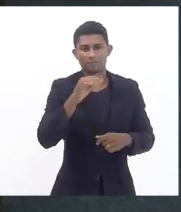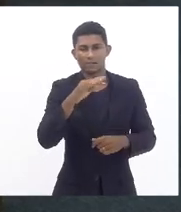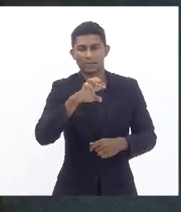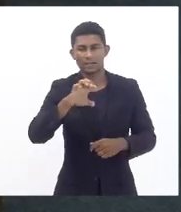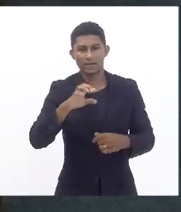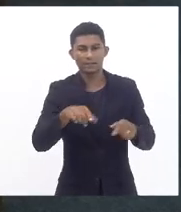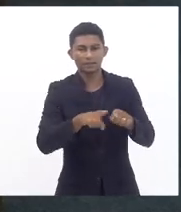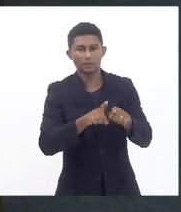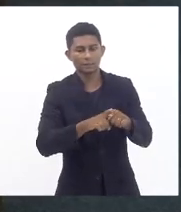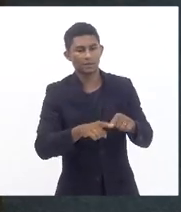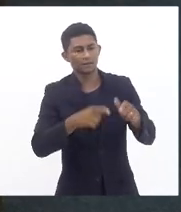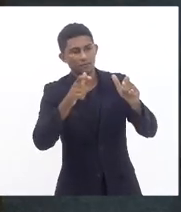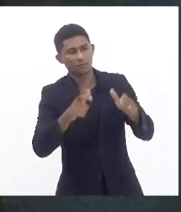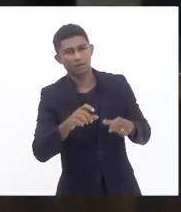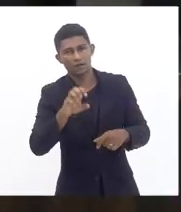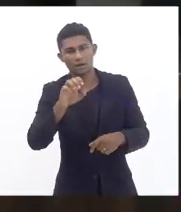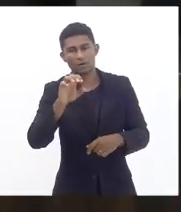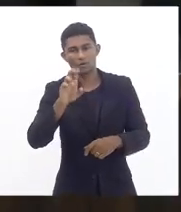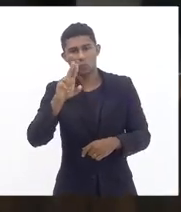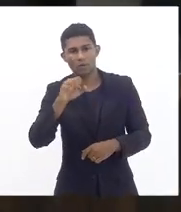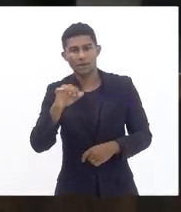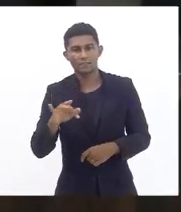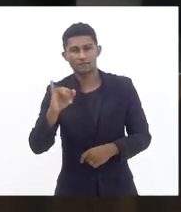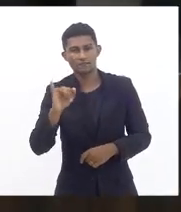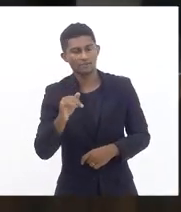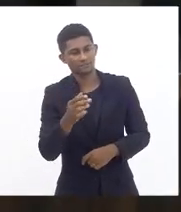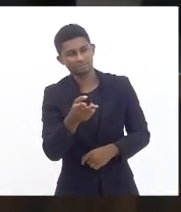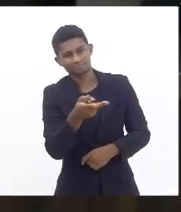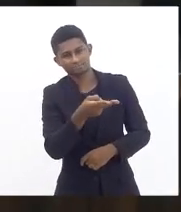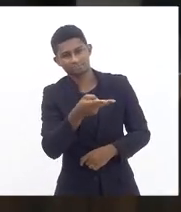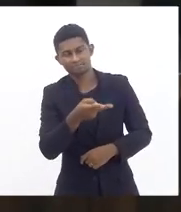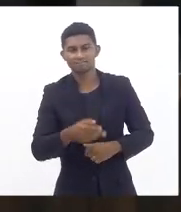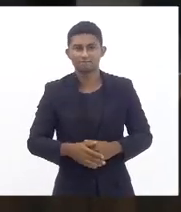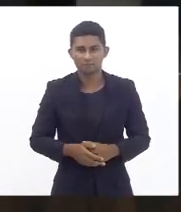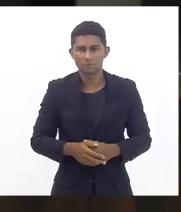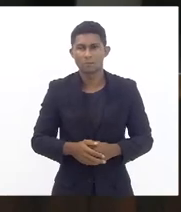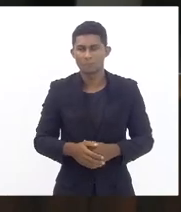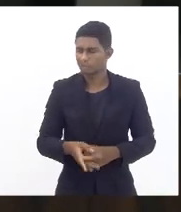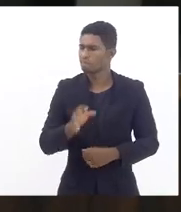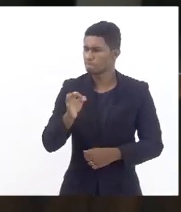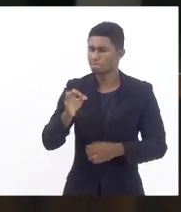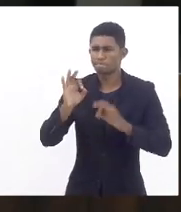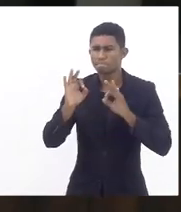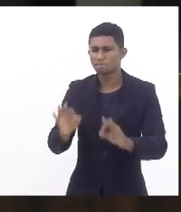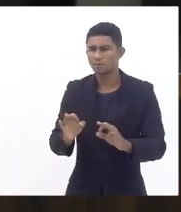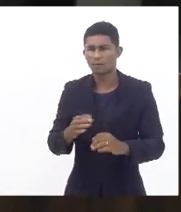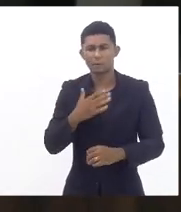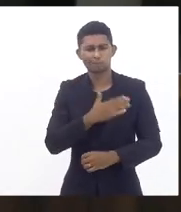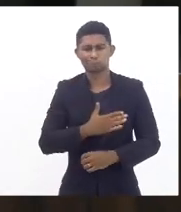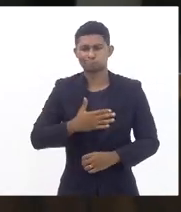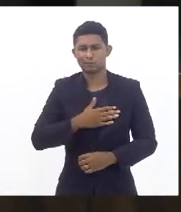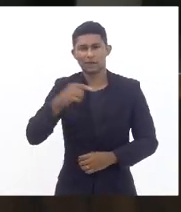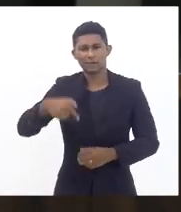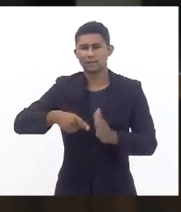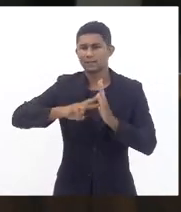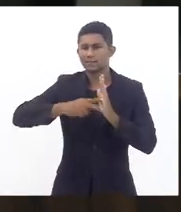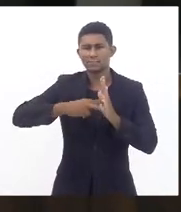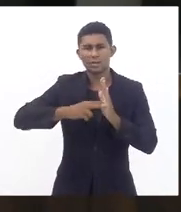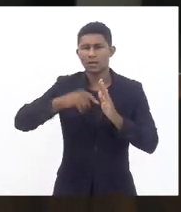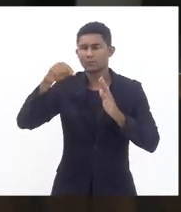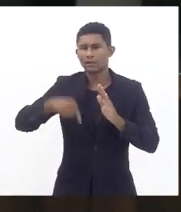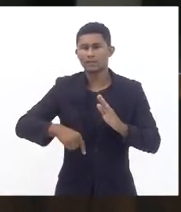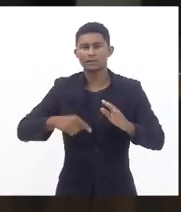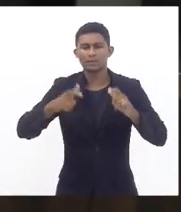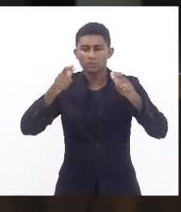UENF. Fica registrado, deputado Valdec. É um prazer receber todos os sindicatos aqui, a Casa é